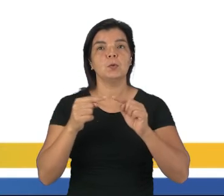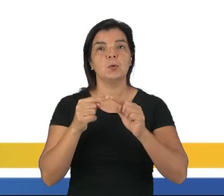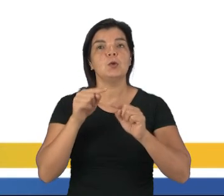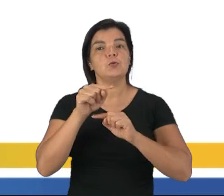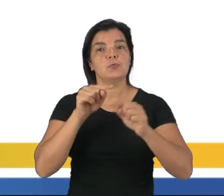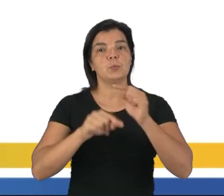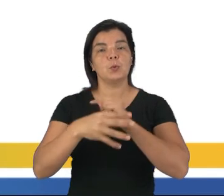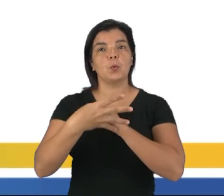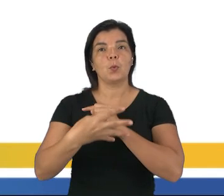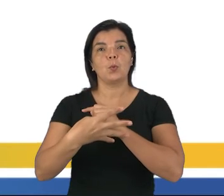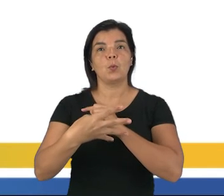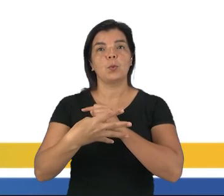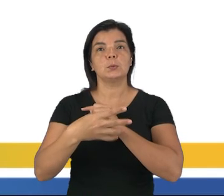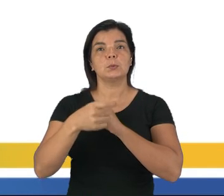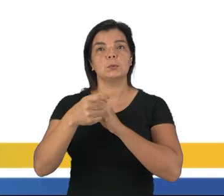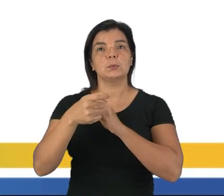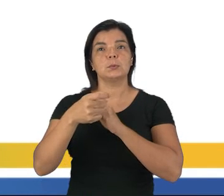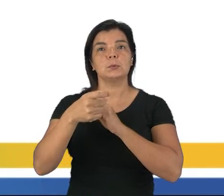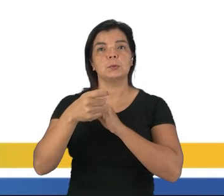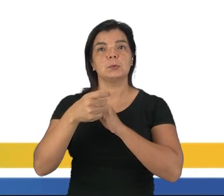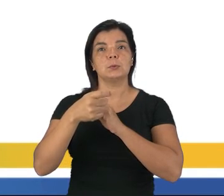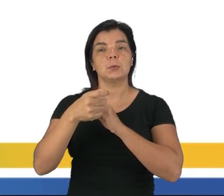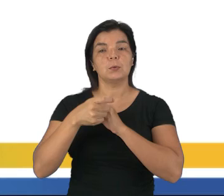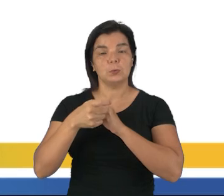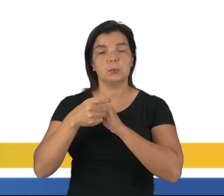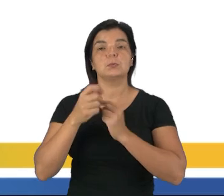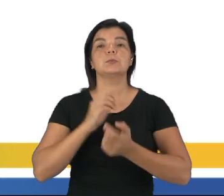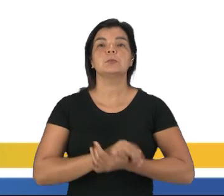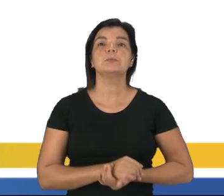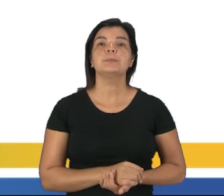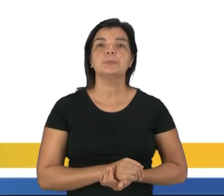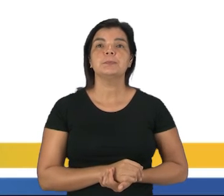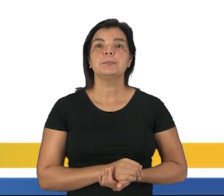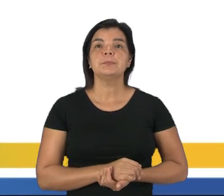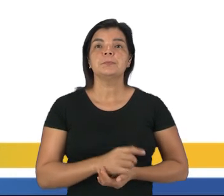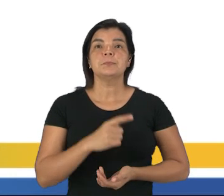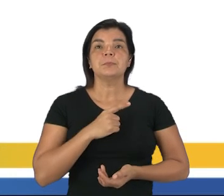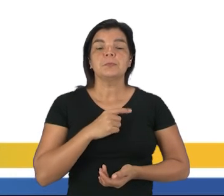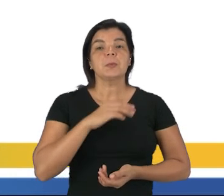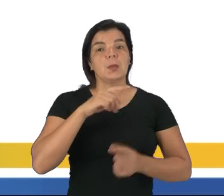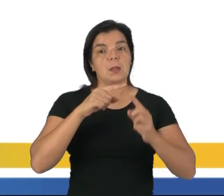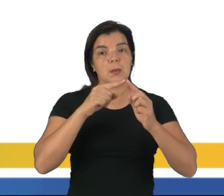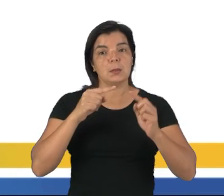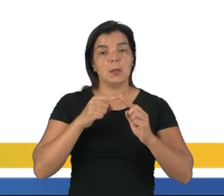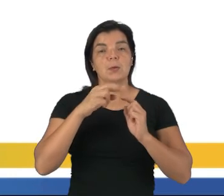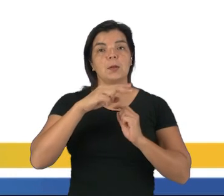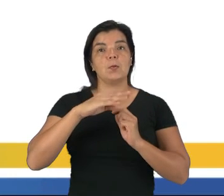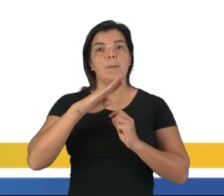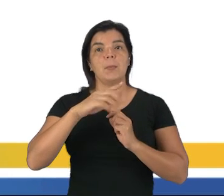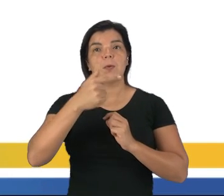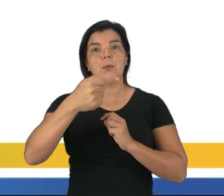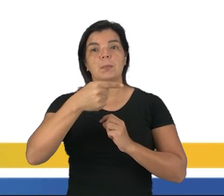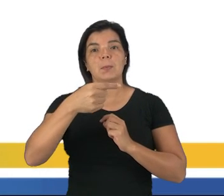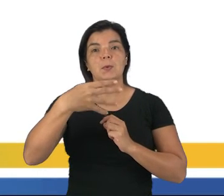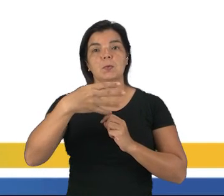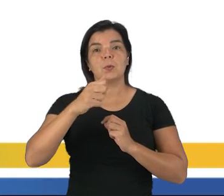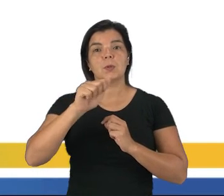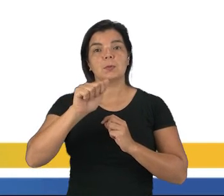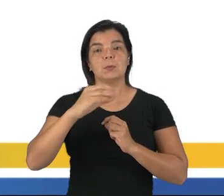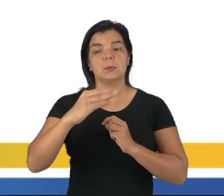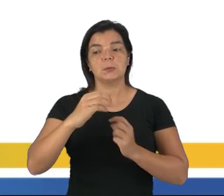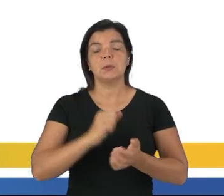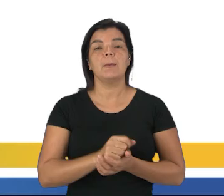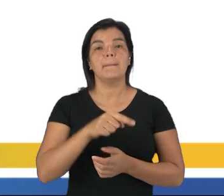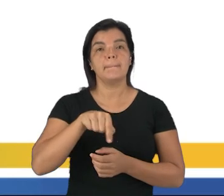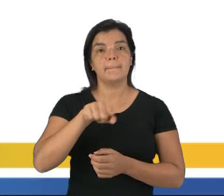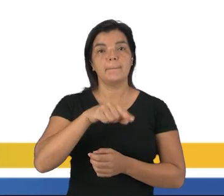delta sobre o 4 vezes o coeficiente a. Lembrando que o delta ele é b ao quadrado menos 4ac. Por isso que é importante a gente saber